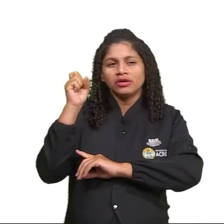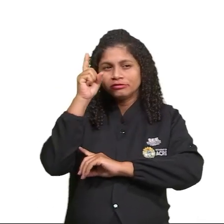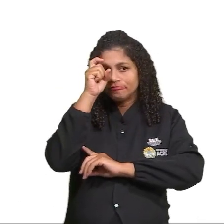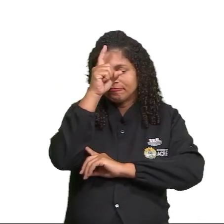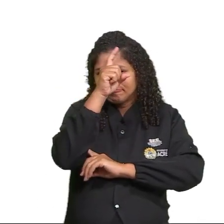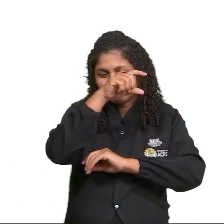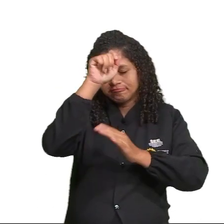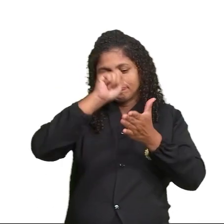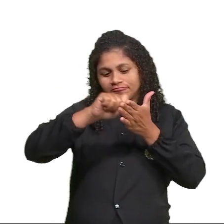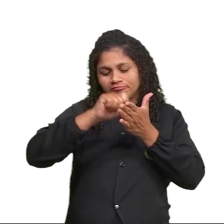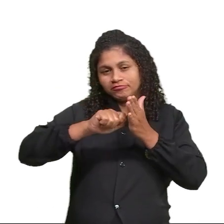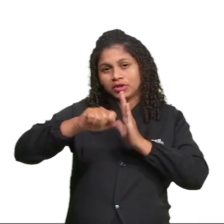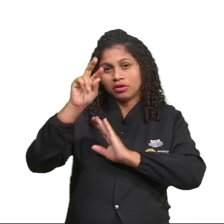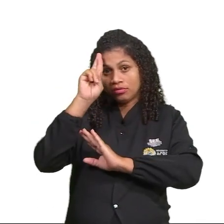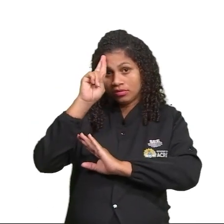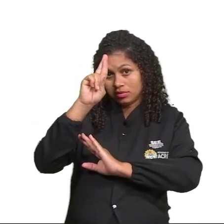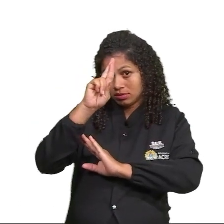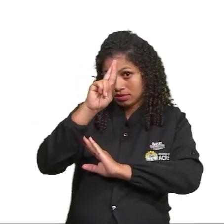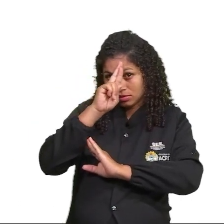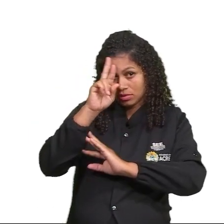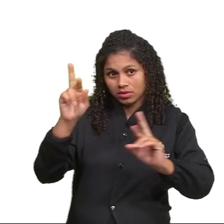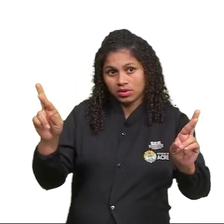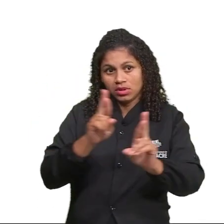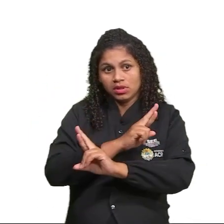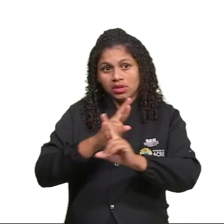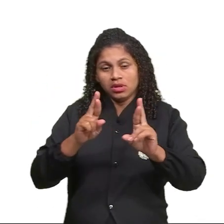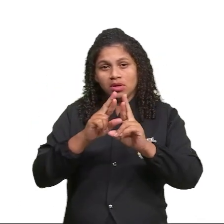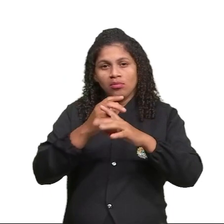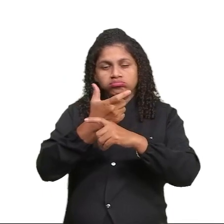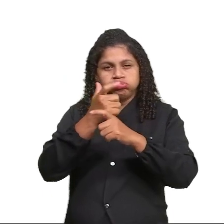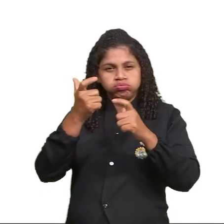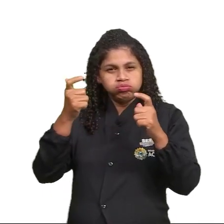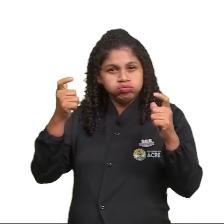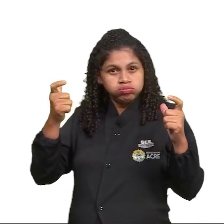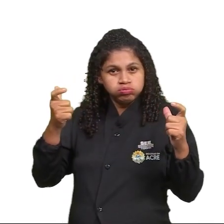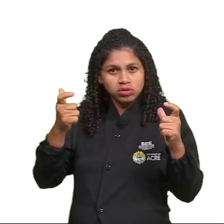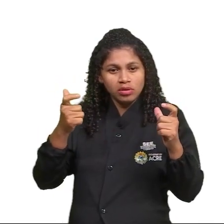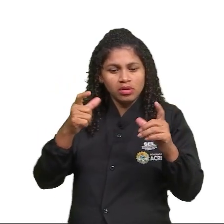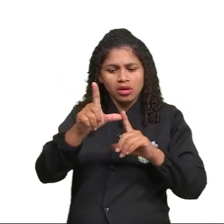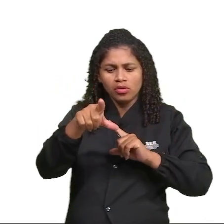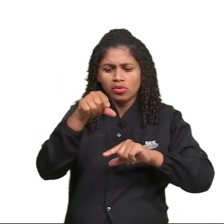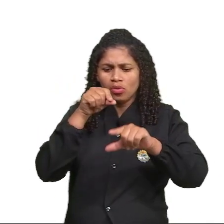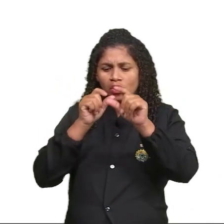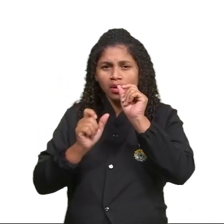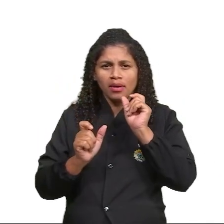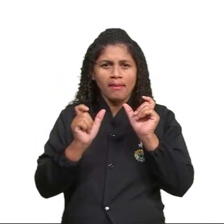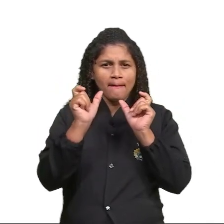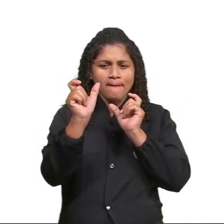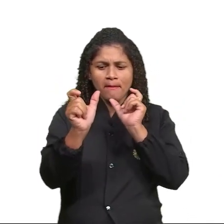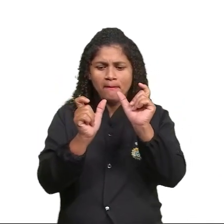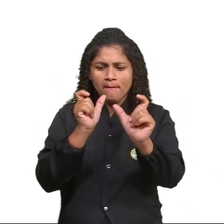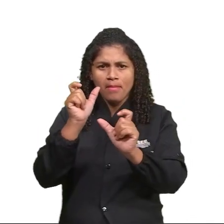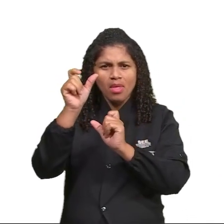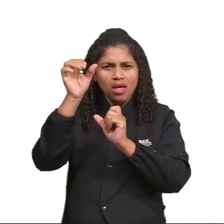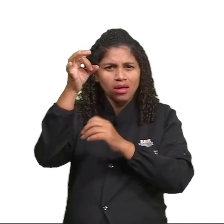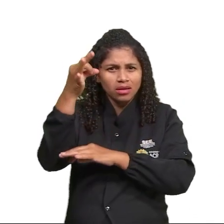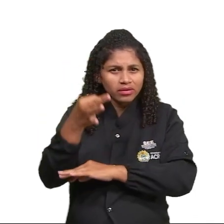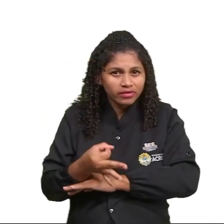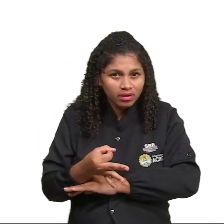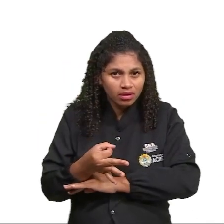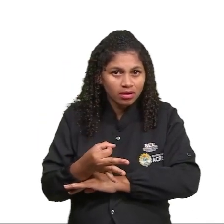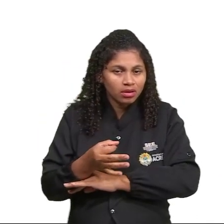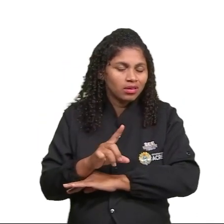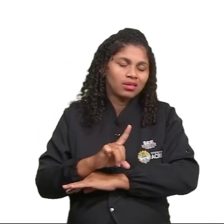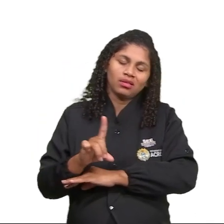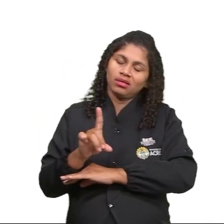uma história em razão da complexidade para escolher as palavras exatas. Não, porque aqui ele não está falando sobre a questão